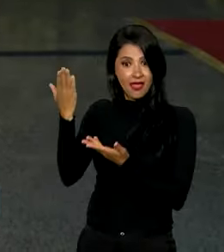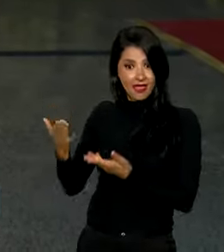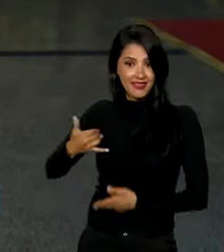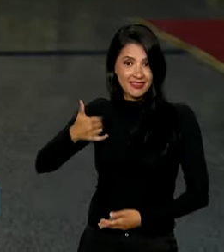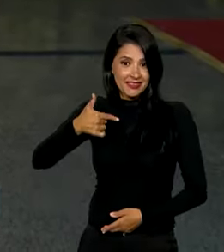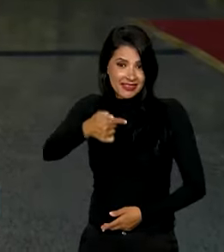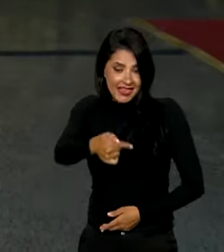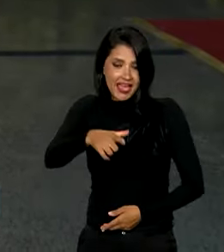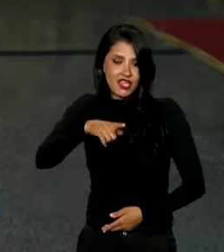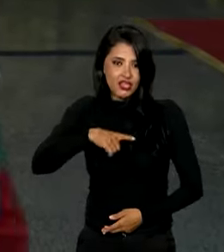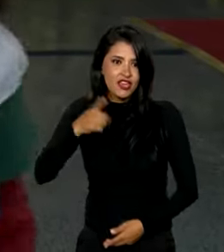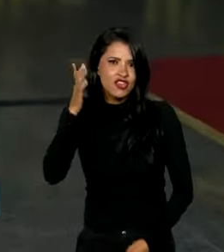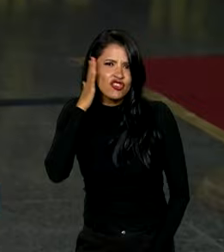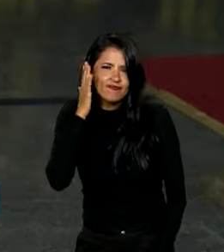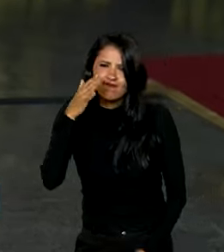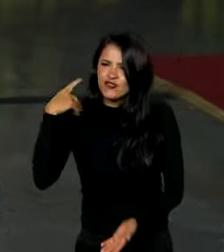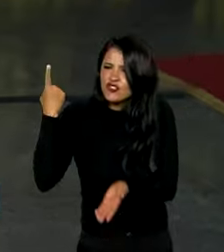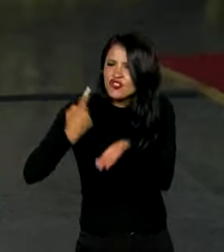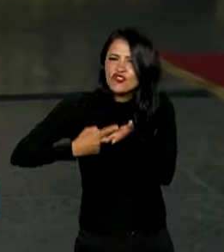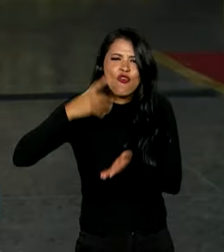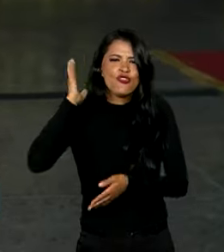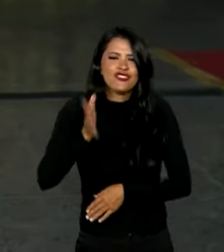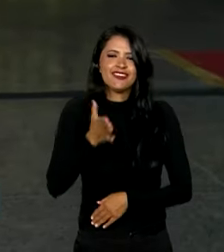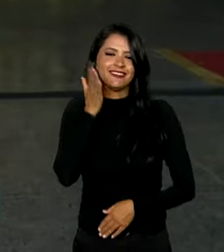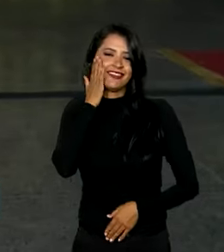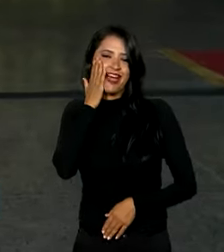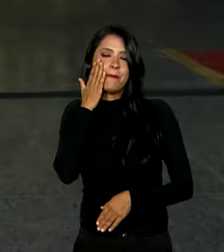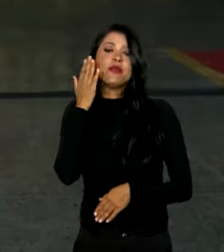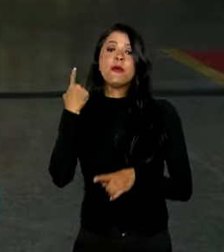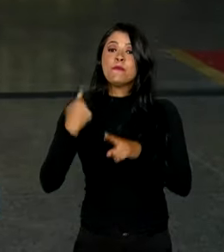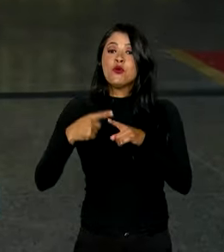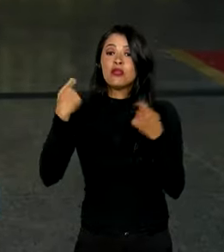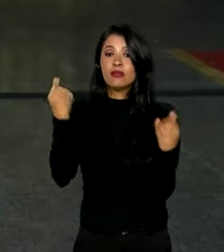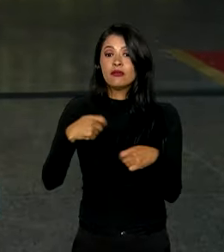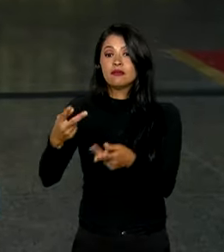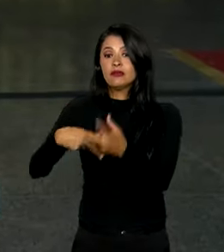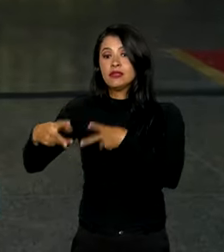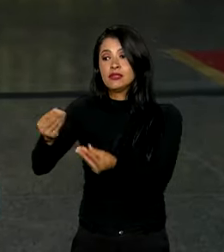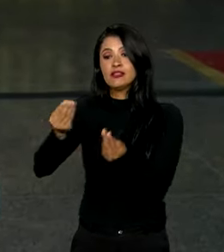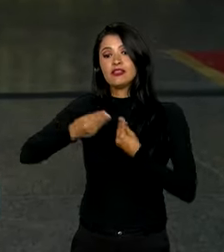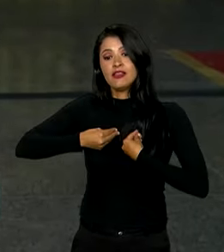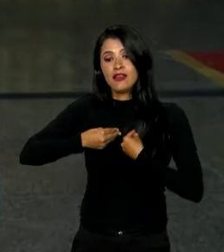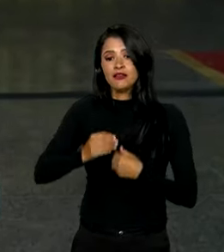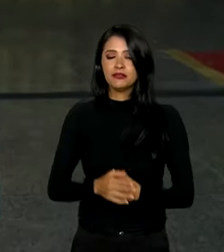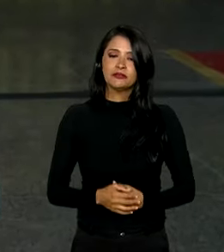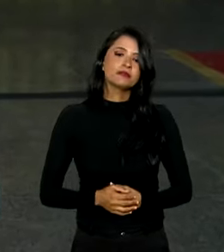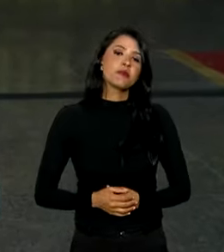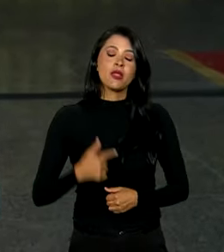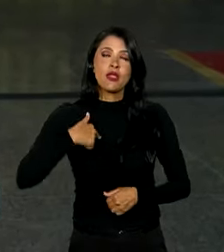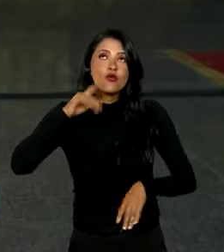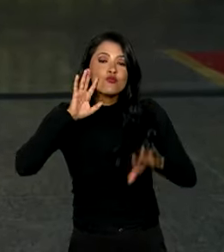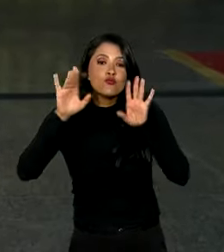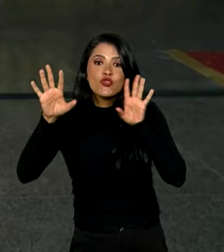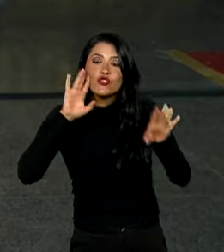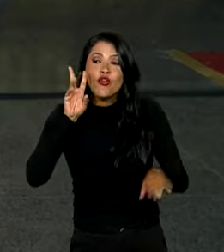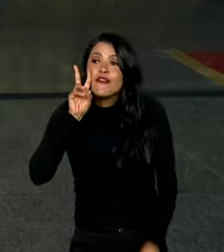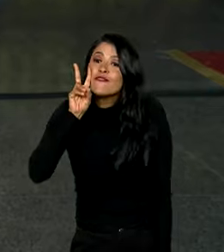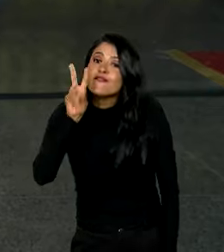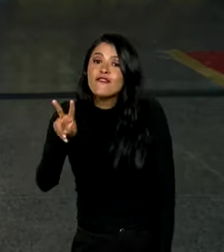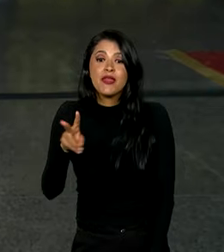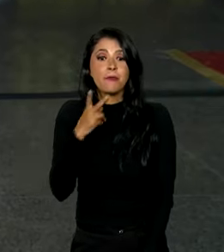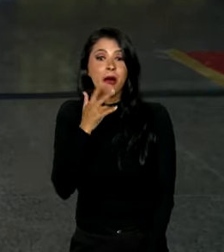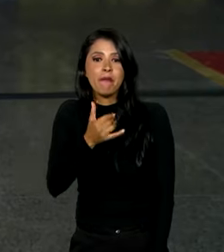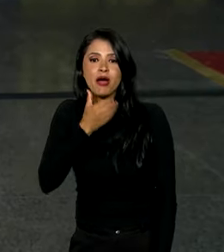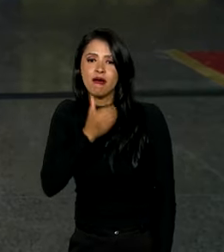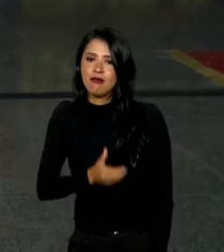anos, tem na ponta da língua as razões para ganhar um presente do Papai Noel. Meu sonho é ver o Papai